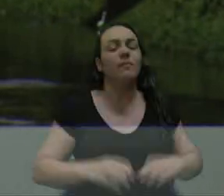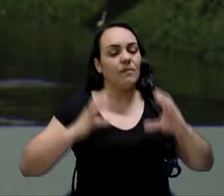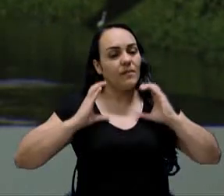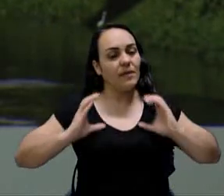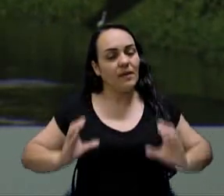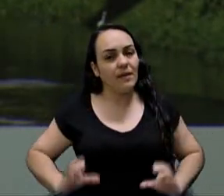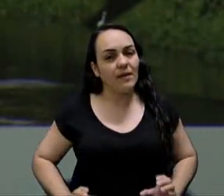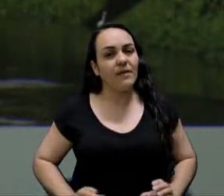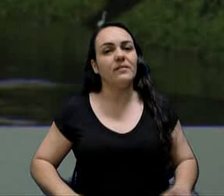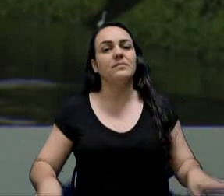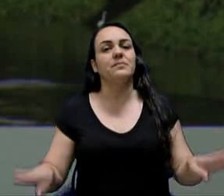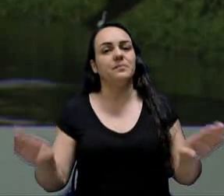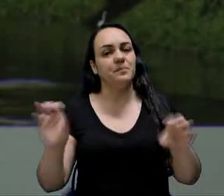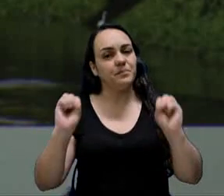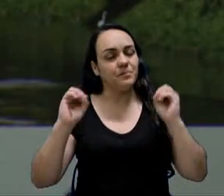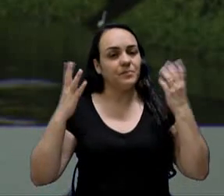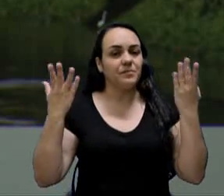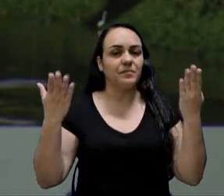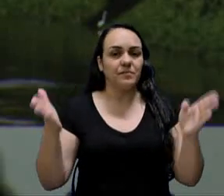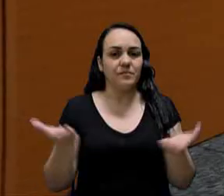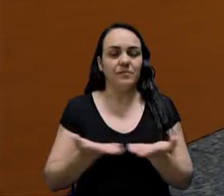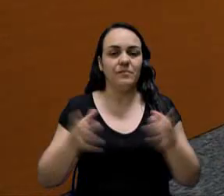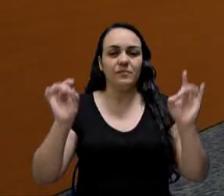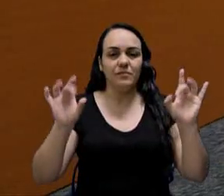cidadania emérita.